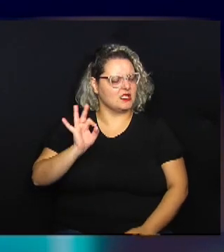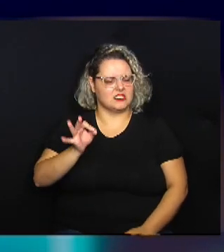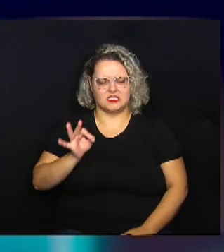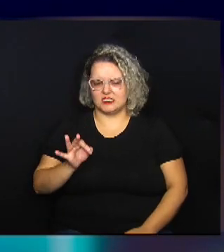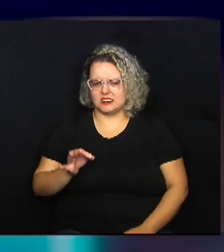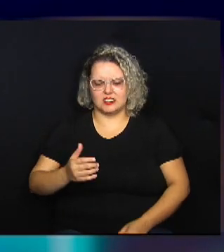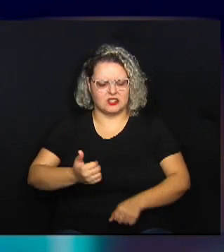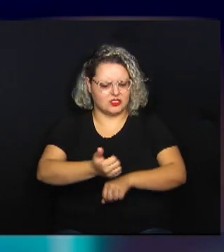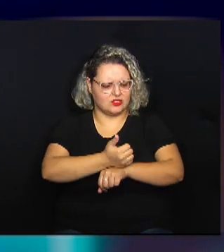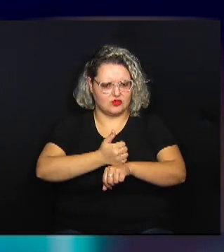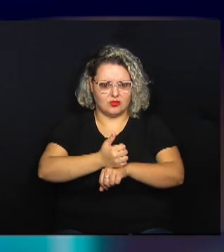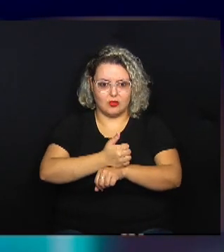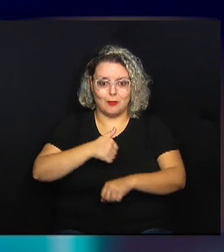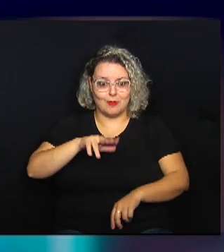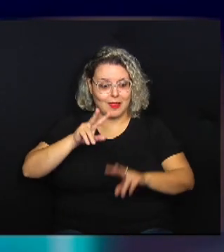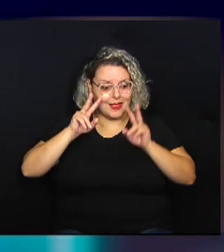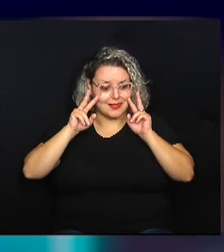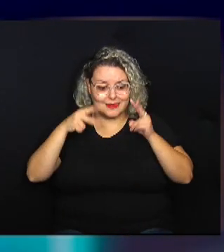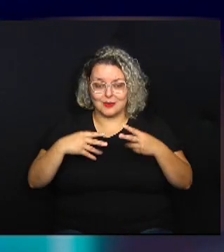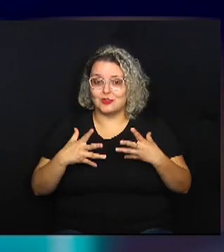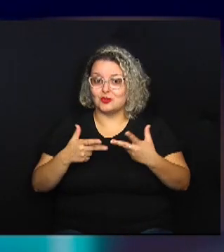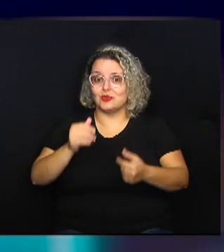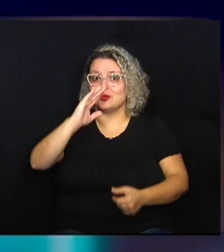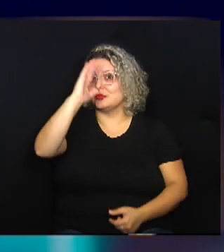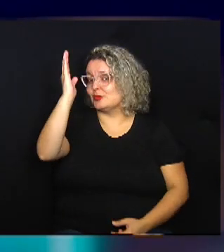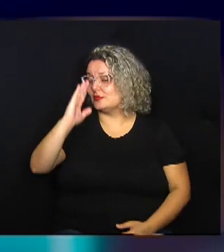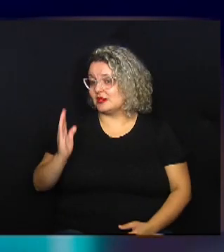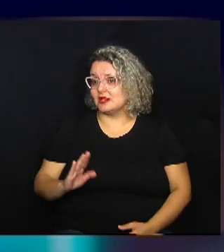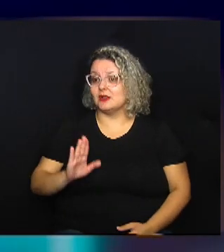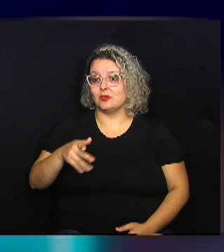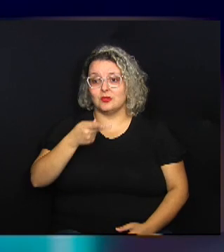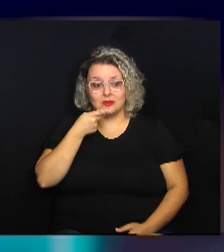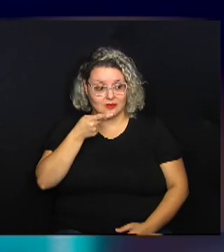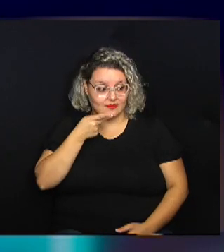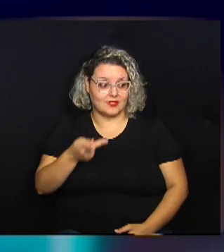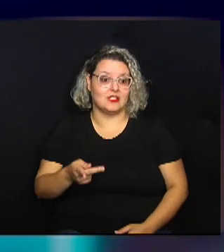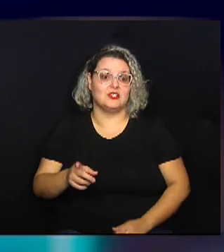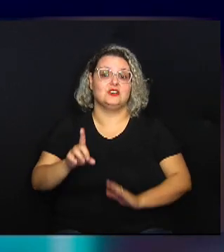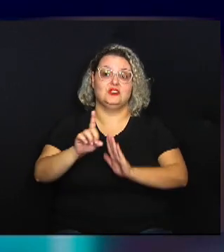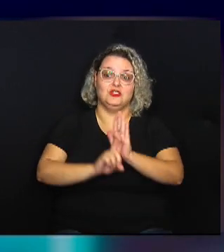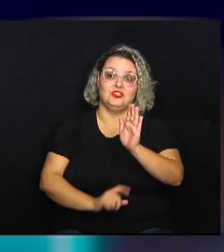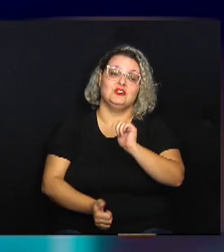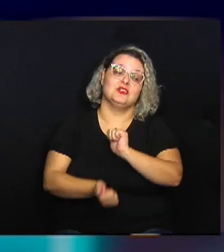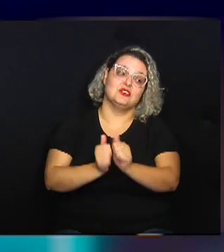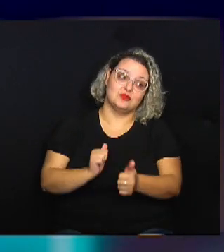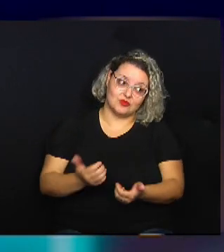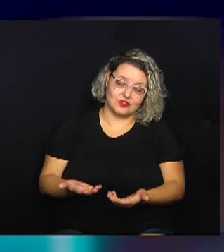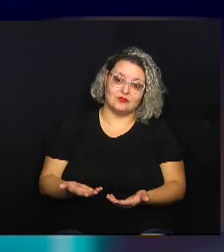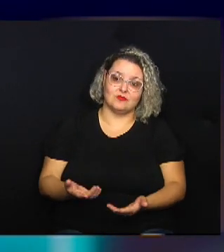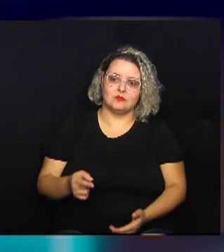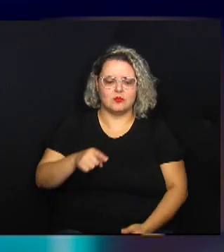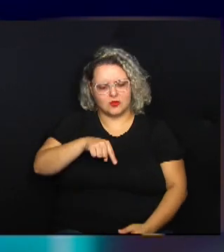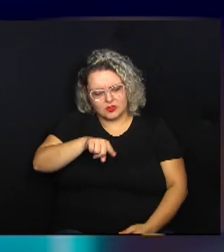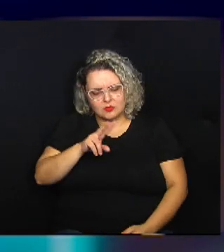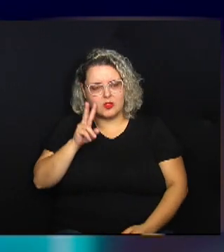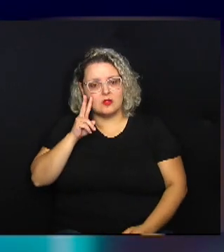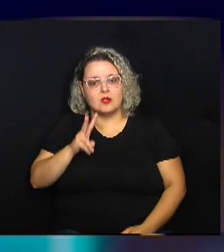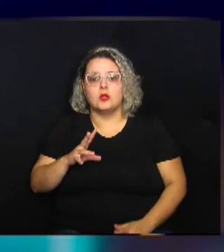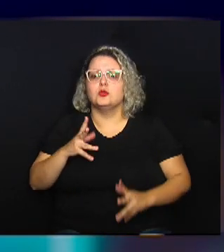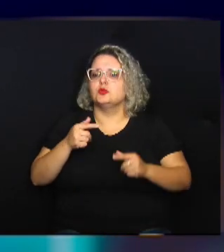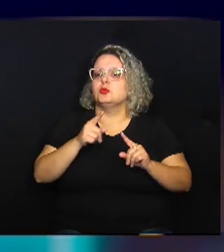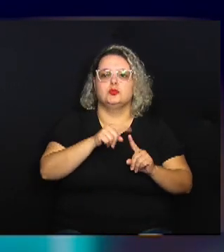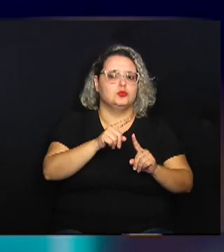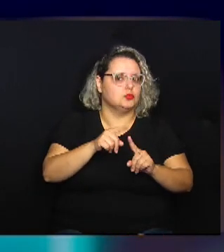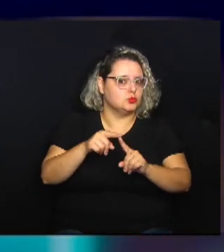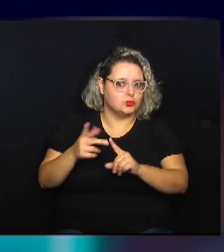mais reconhecidos do Brasil quando se trata de direito esportivo vocês podem ver todo tipo de